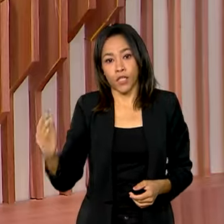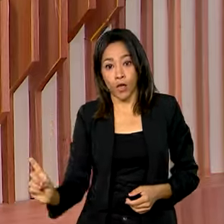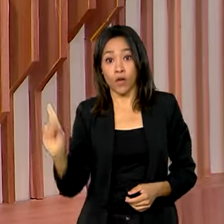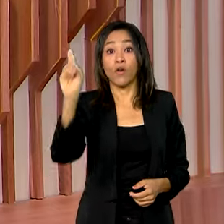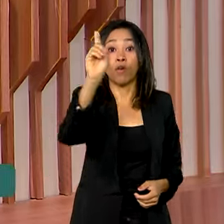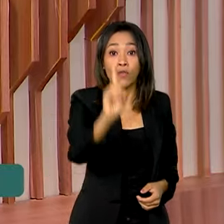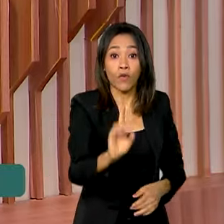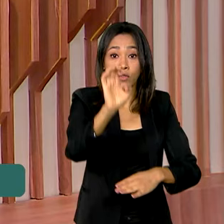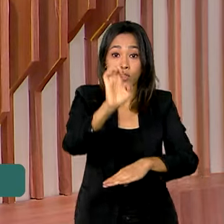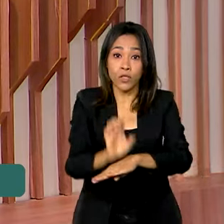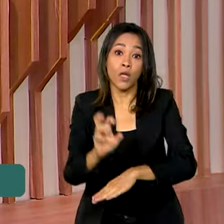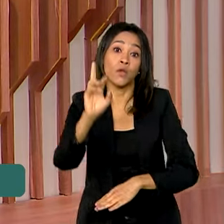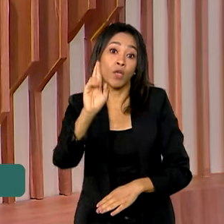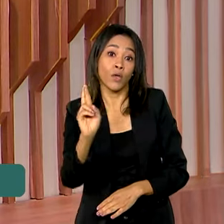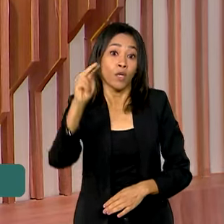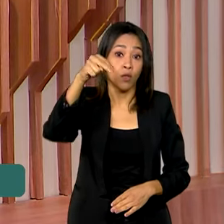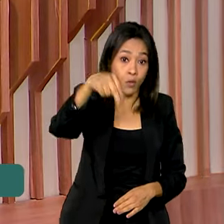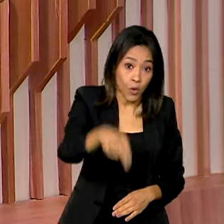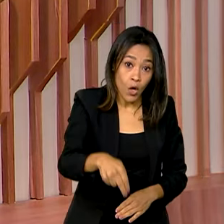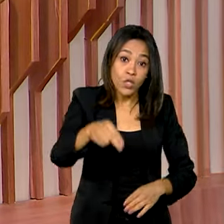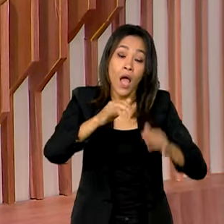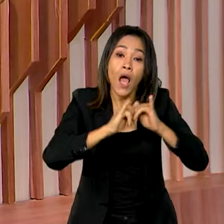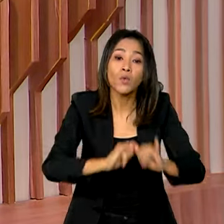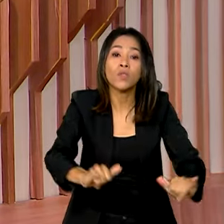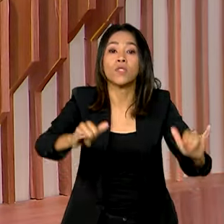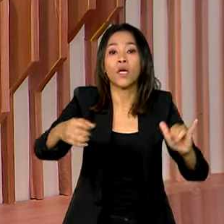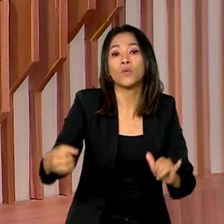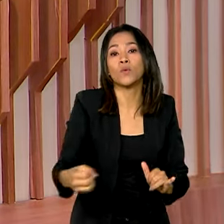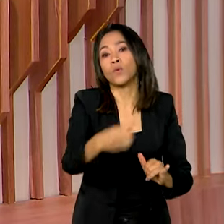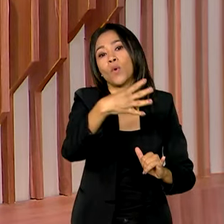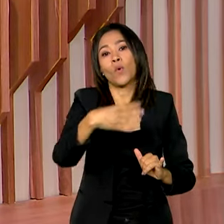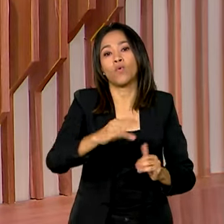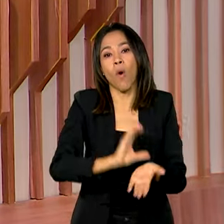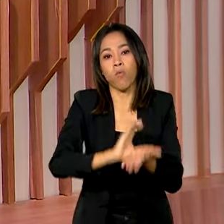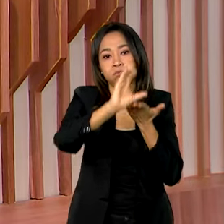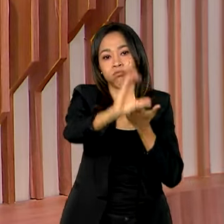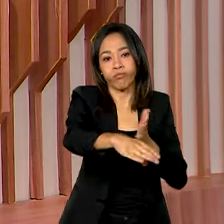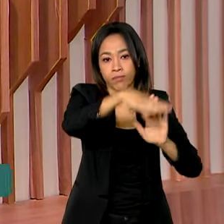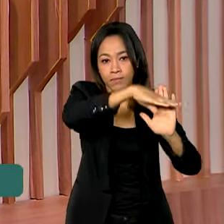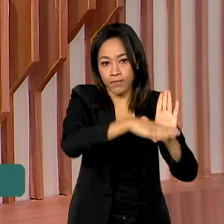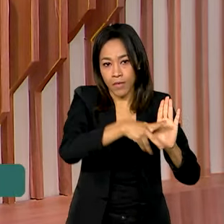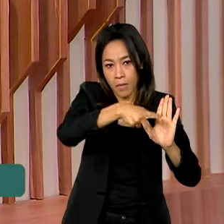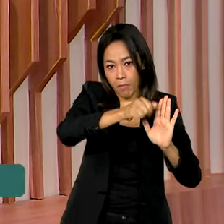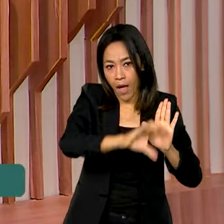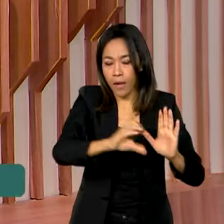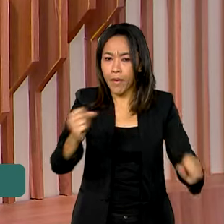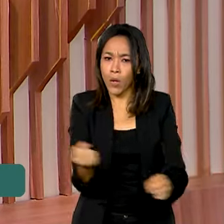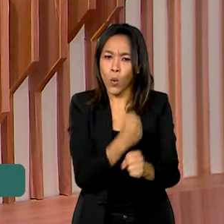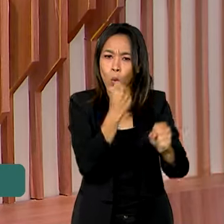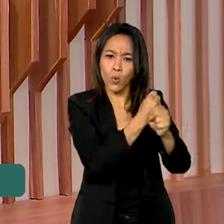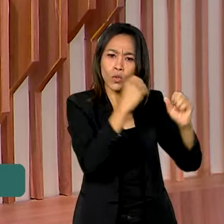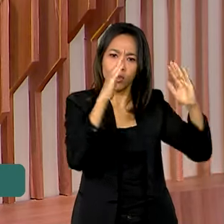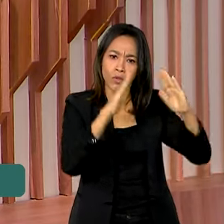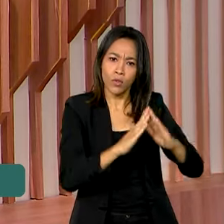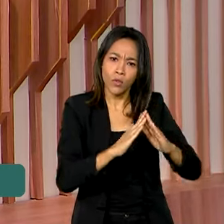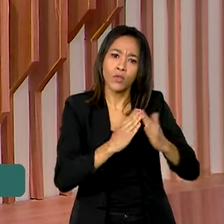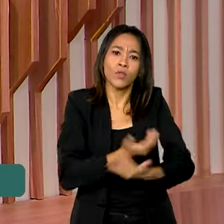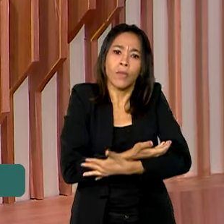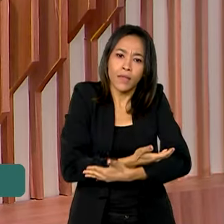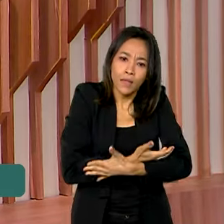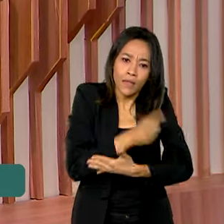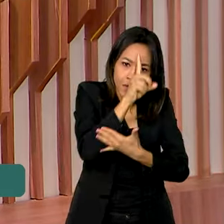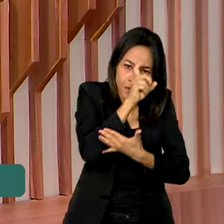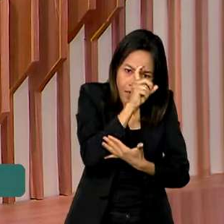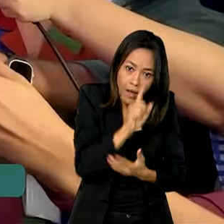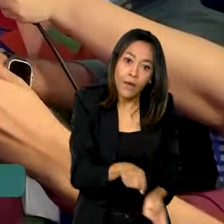anúncios de recursos do novo pac que serão utilizados para a construção de uma maternidade e de Policlínica na região